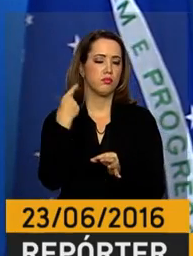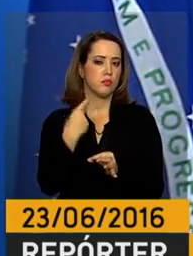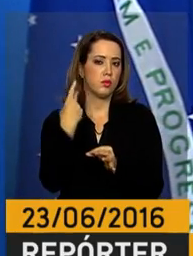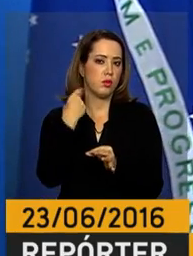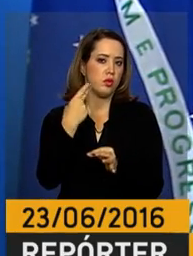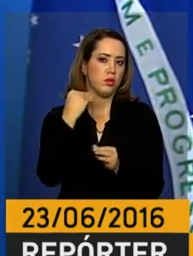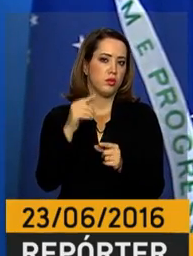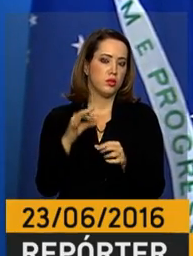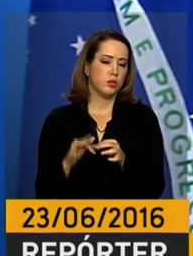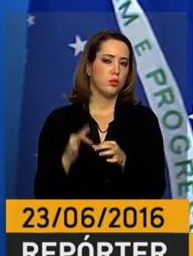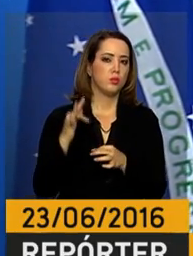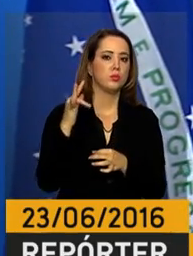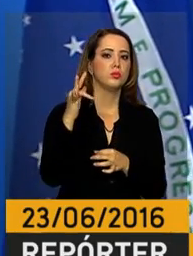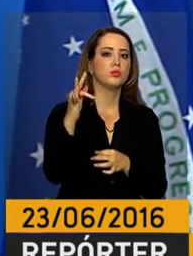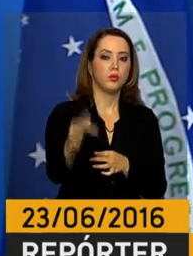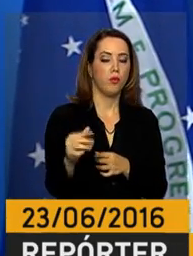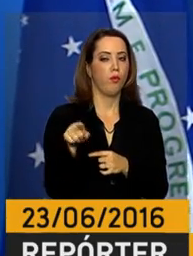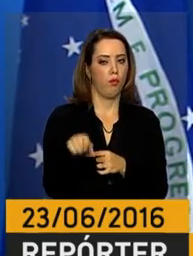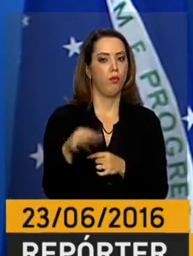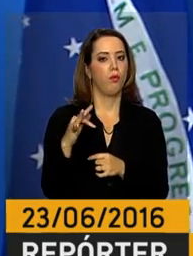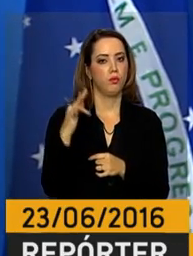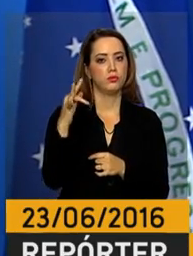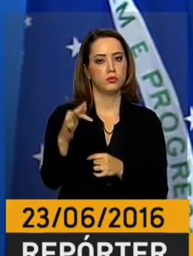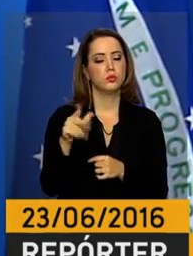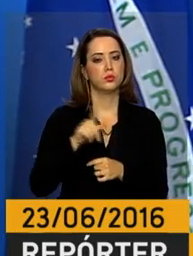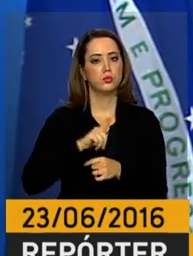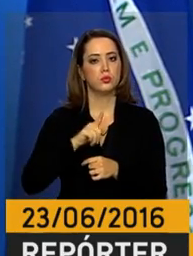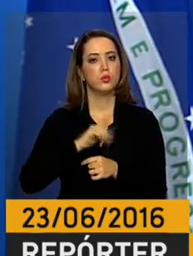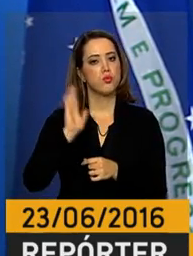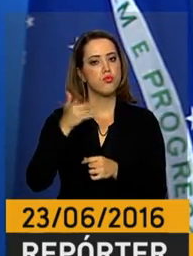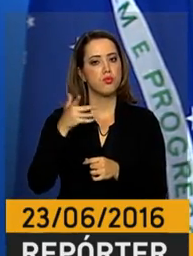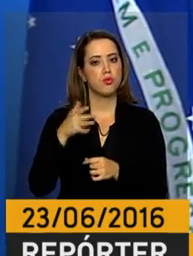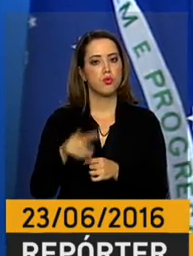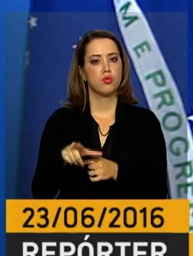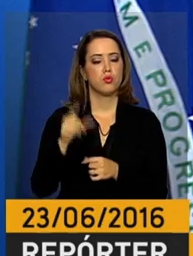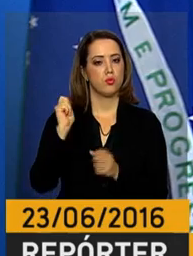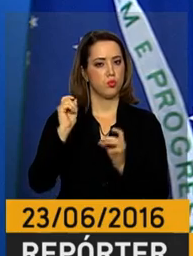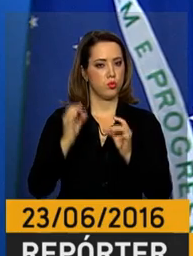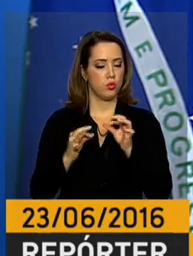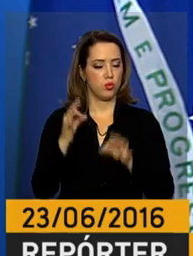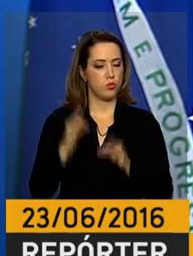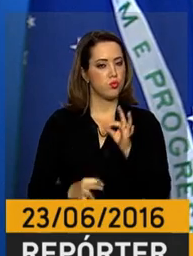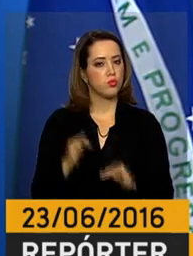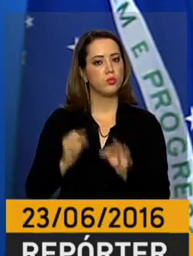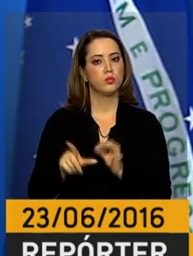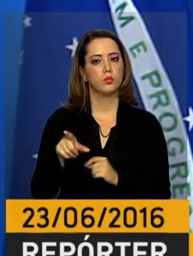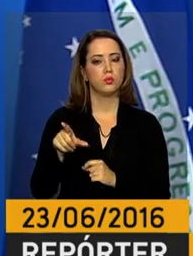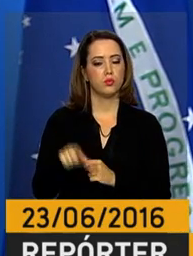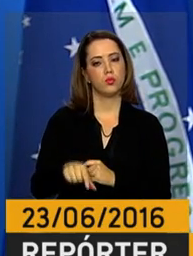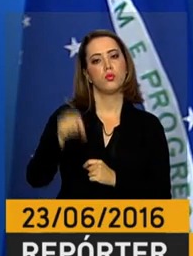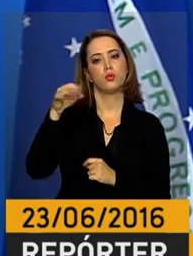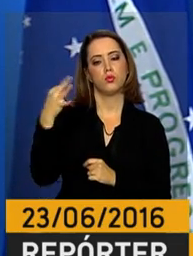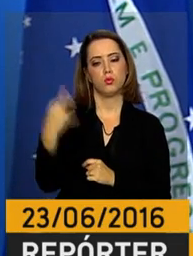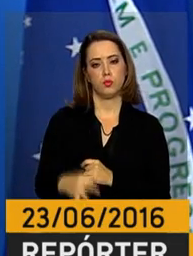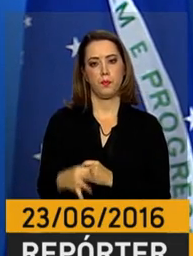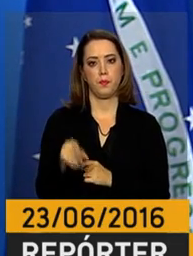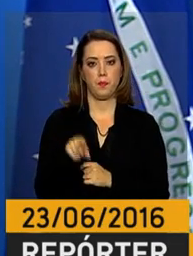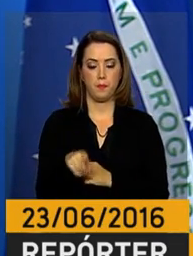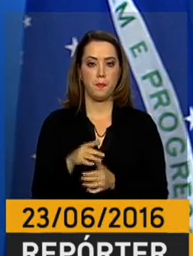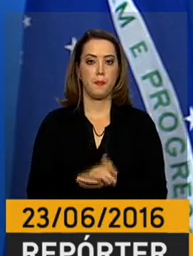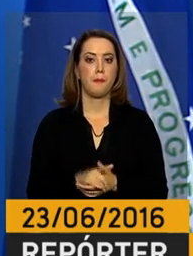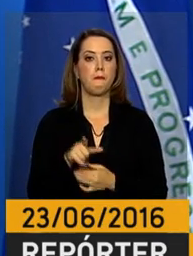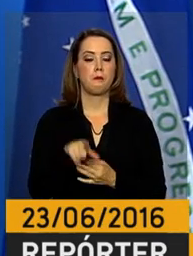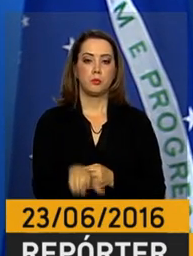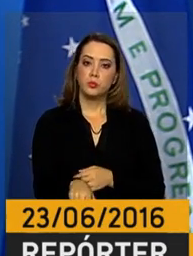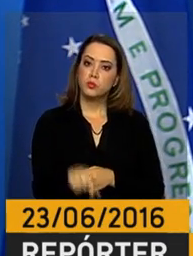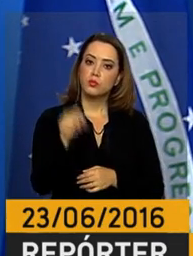a arse também para o futuro o que não é comum nas sentenças uma decisão